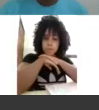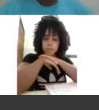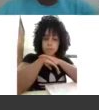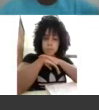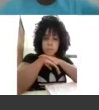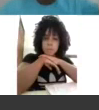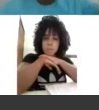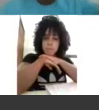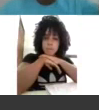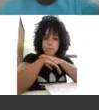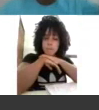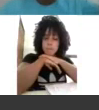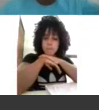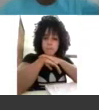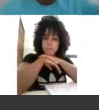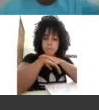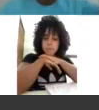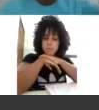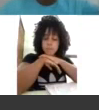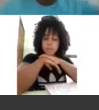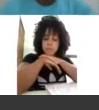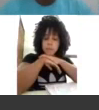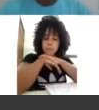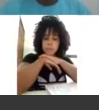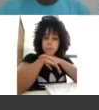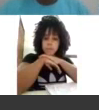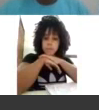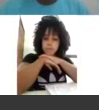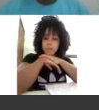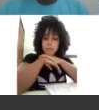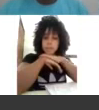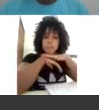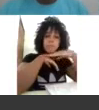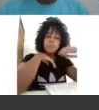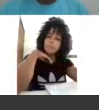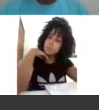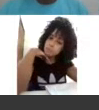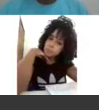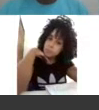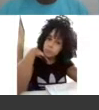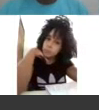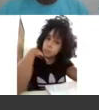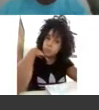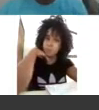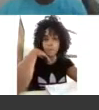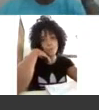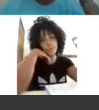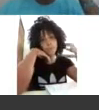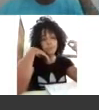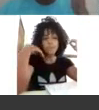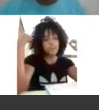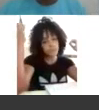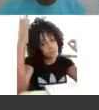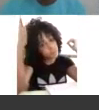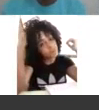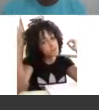da realidade mesmo do que a gente chama de chão da escola, né? E, ao mesmo tempo, esse diálogo entre a escola